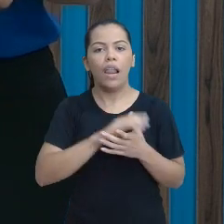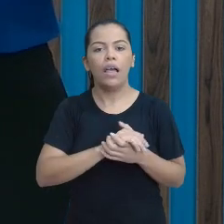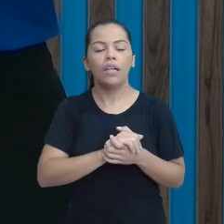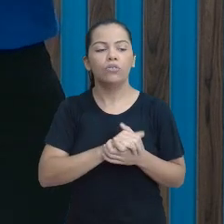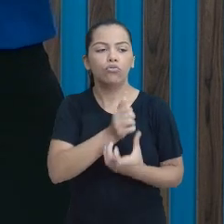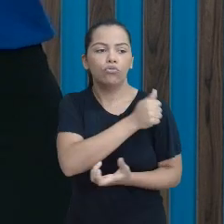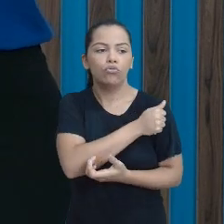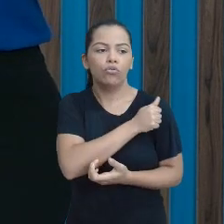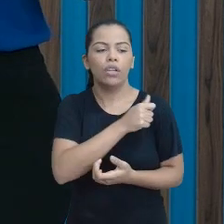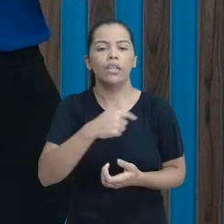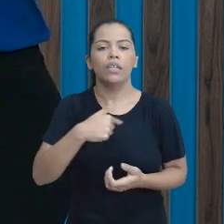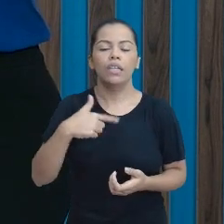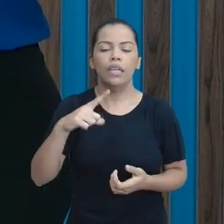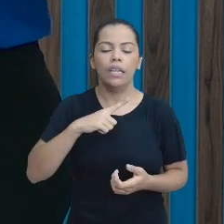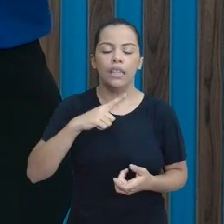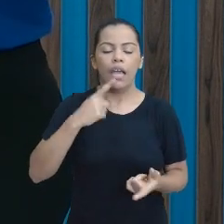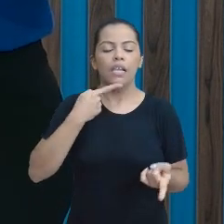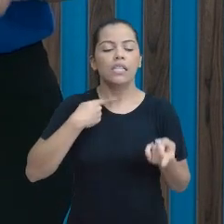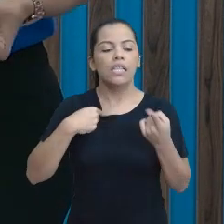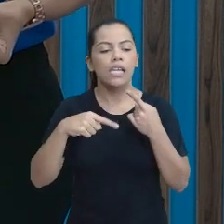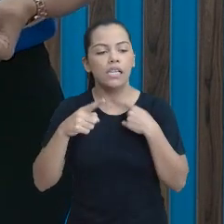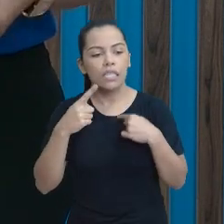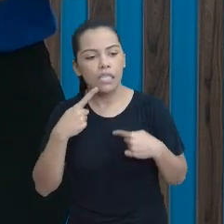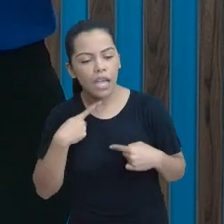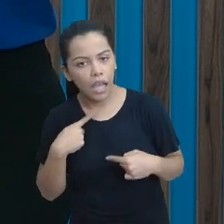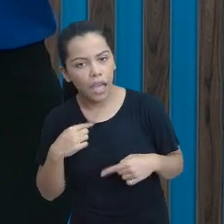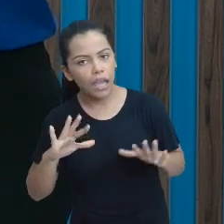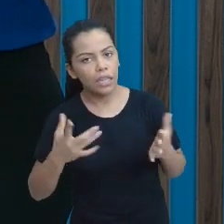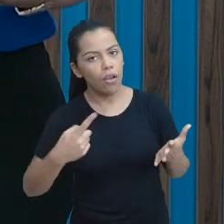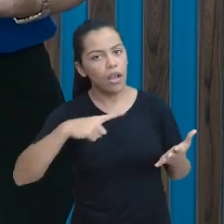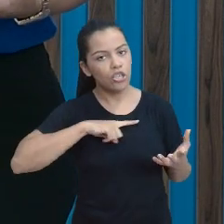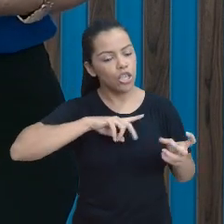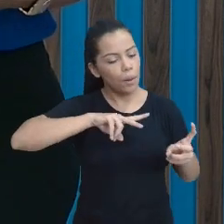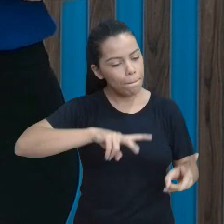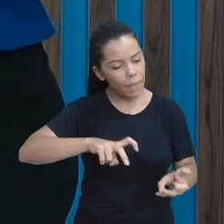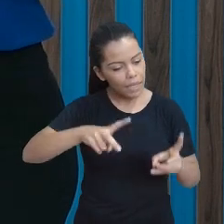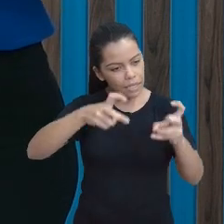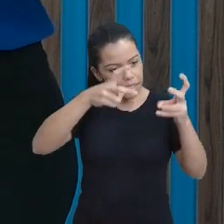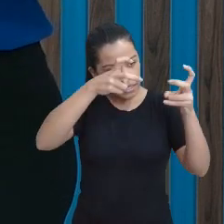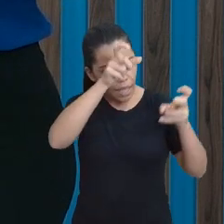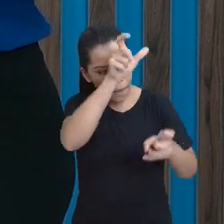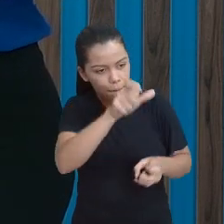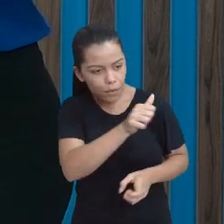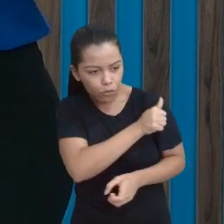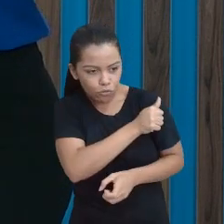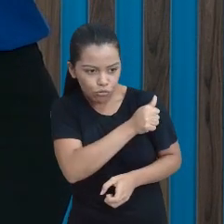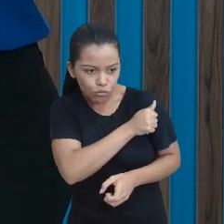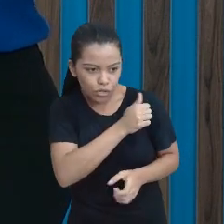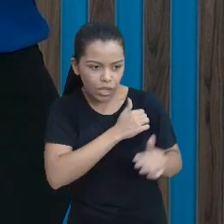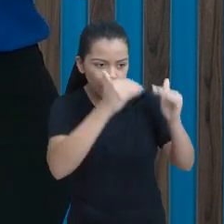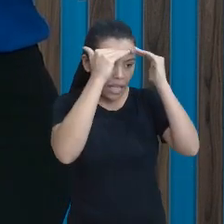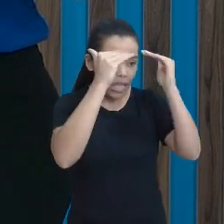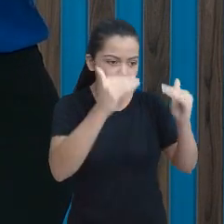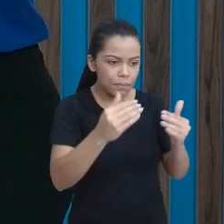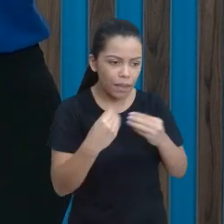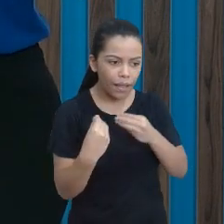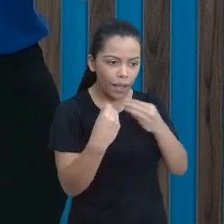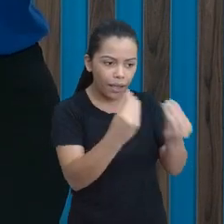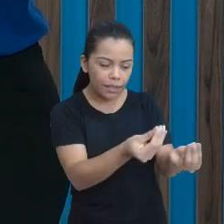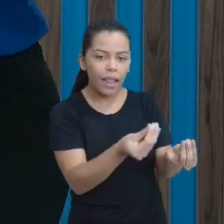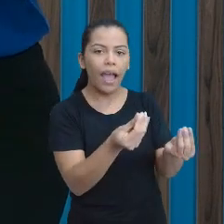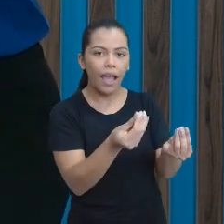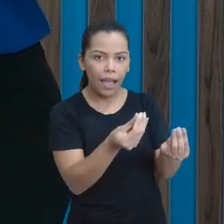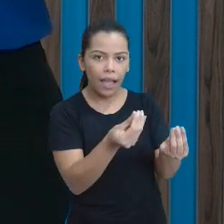desejo, a gente está falando em percebê-lo, respeitá-lo e dar condições para que ele possa de verdade